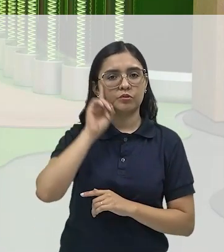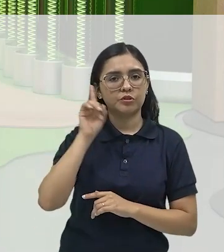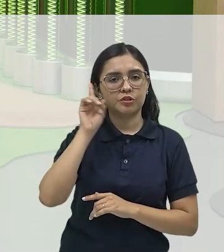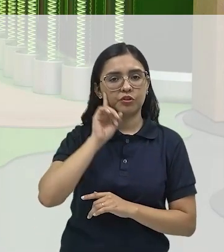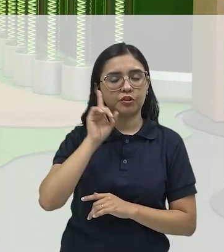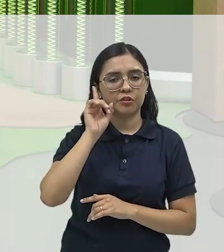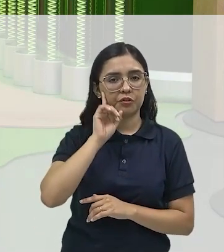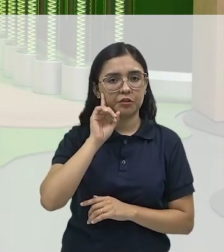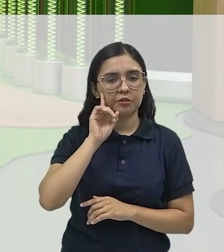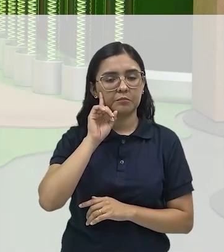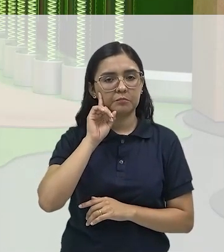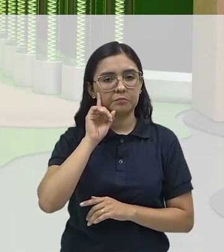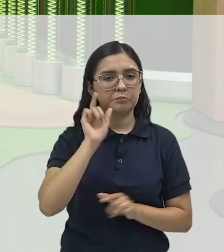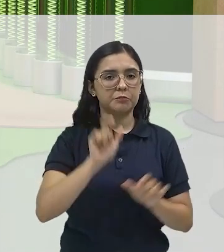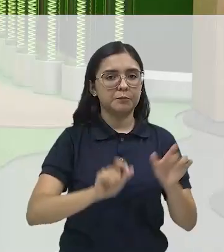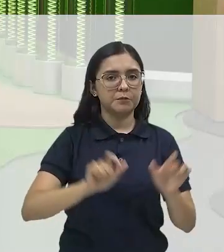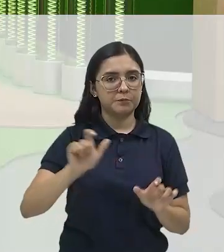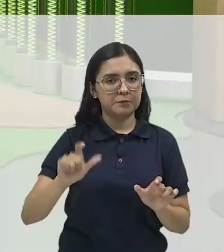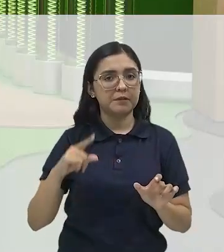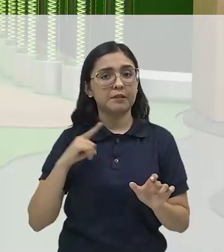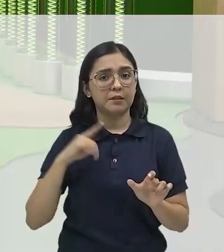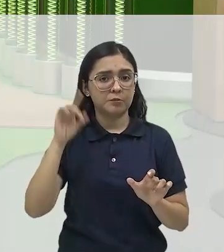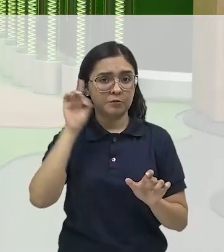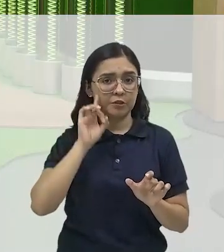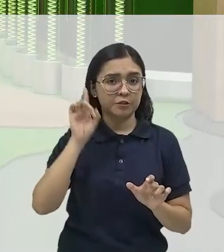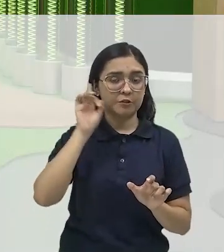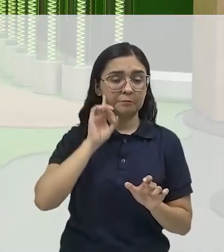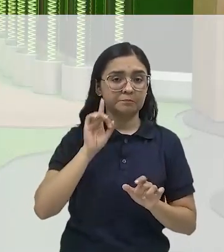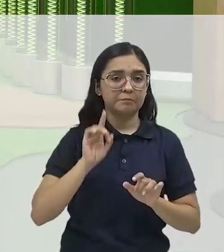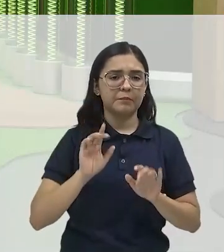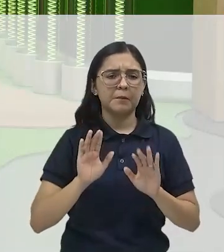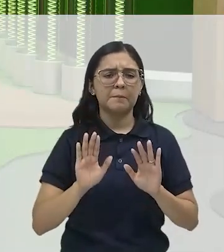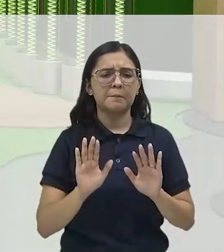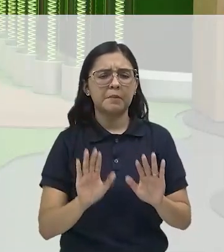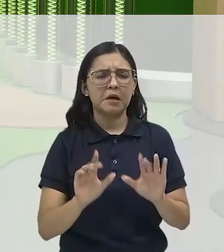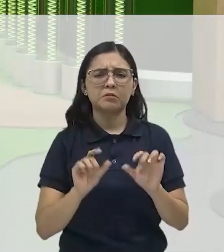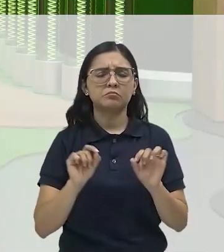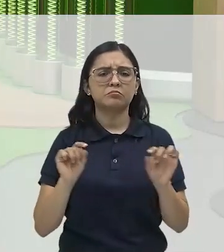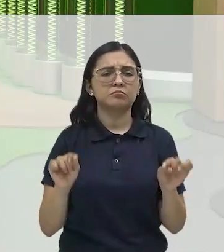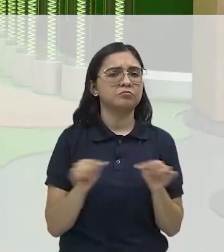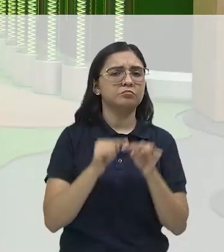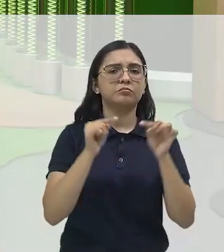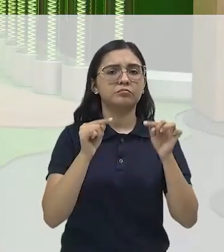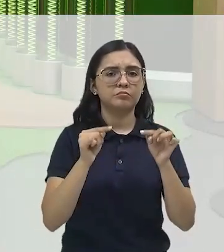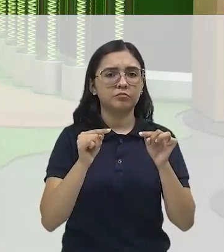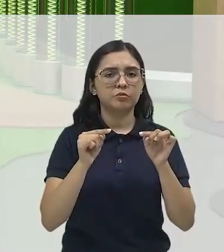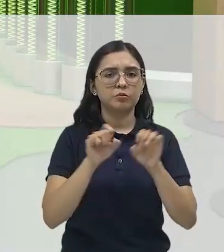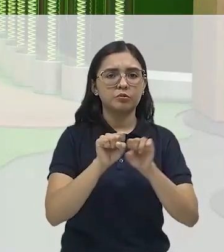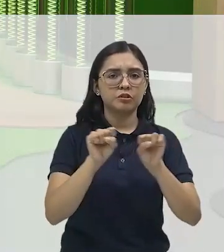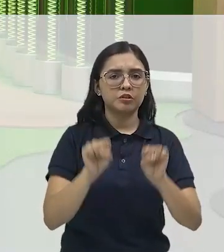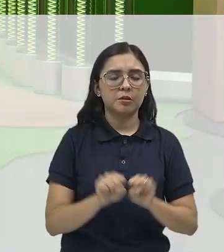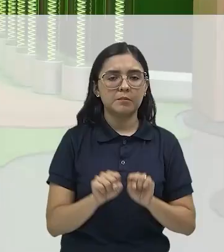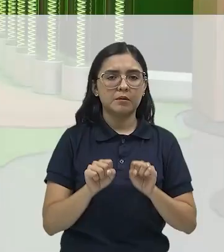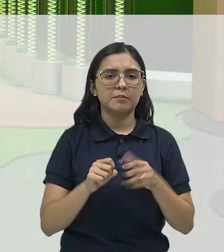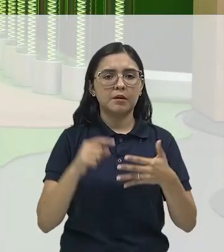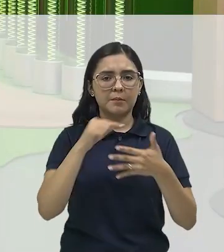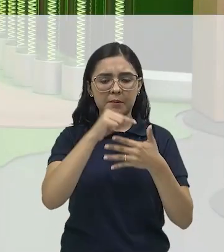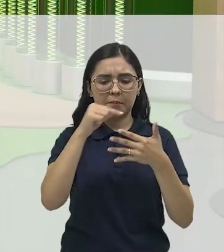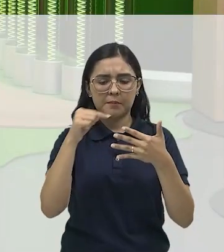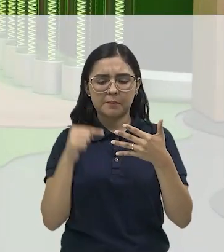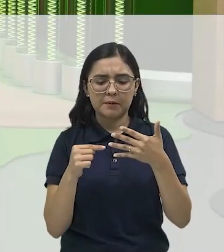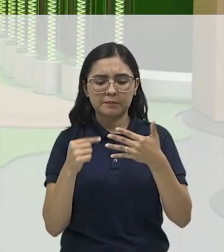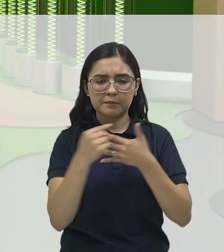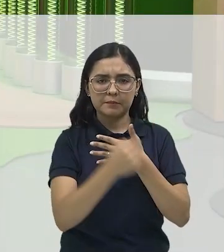No cotidiano das pessoas. Mas o que isso tem a ver com o sistema endócrino que nós